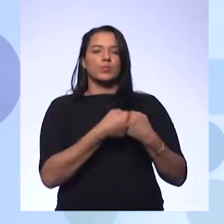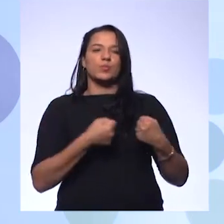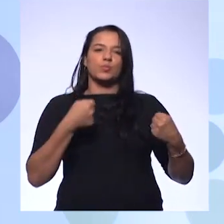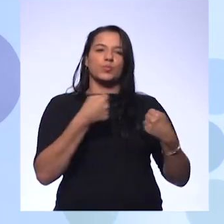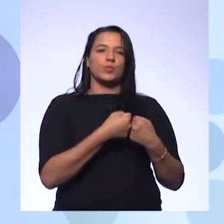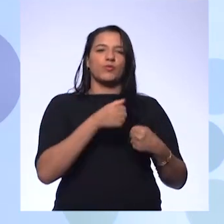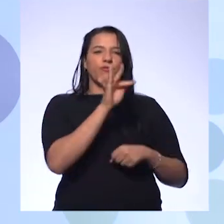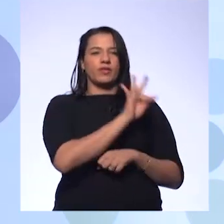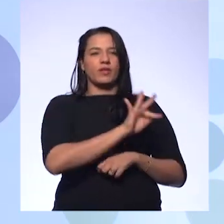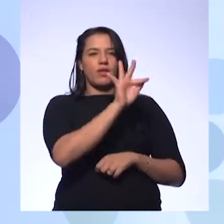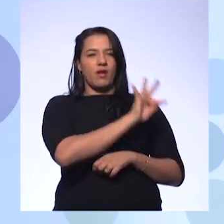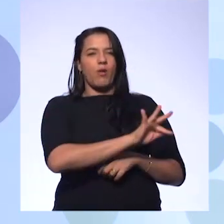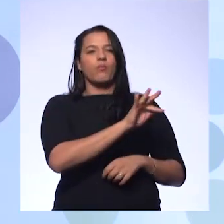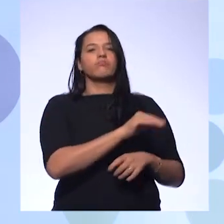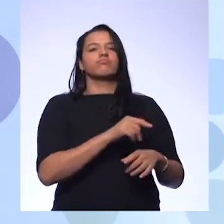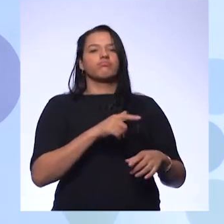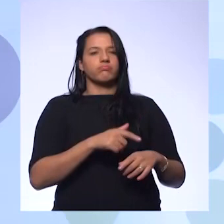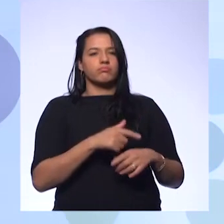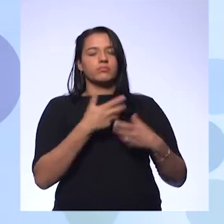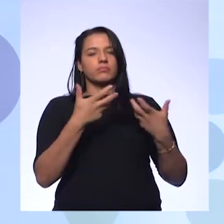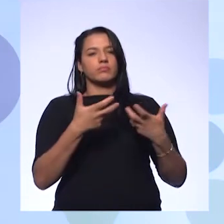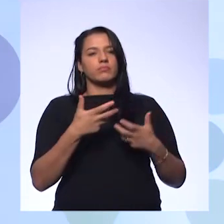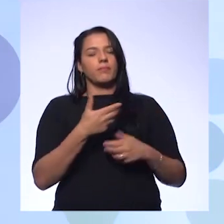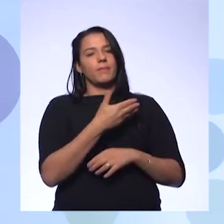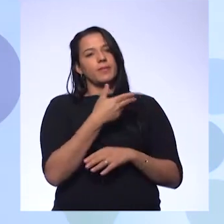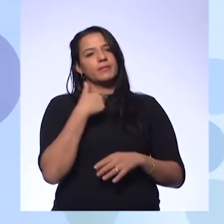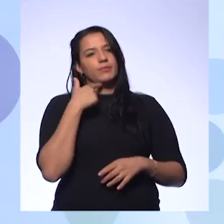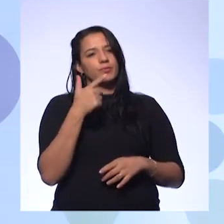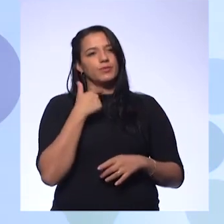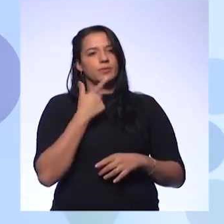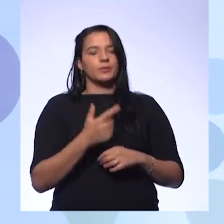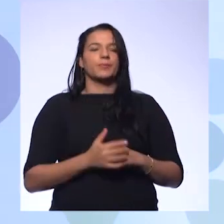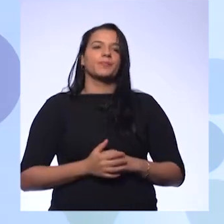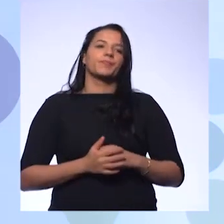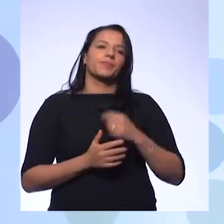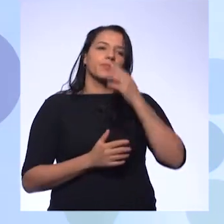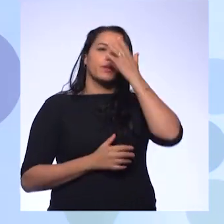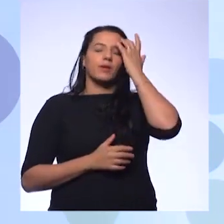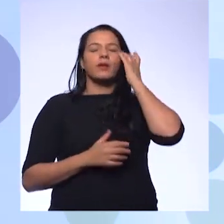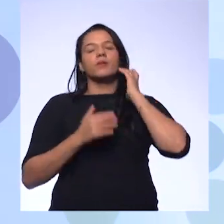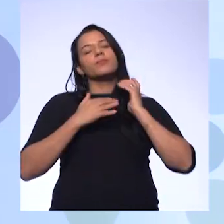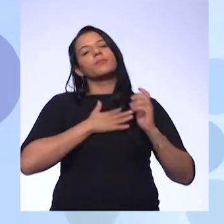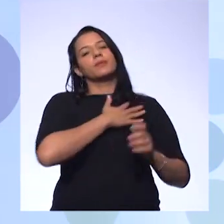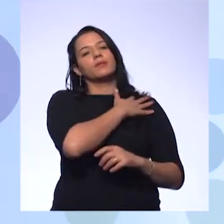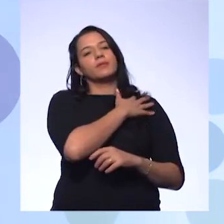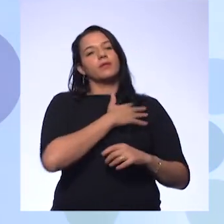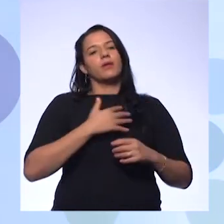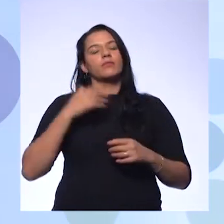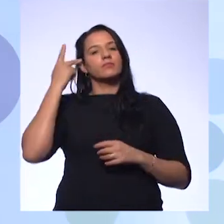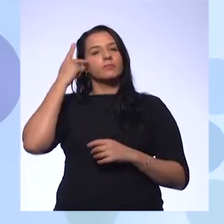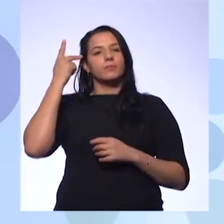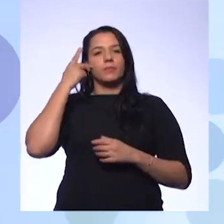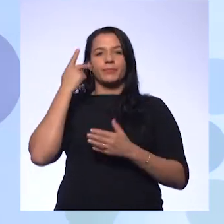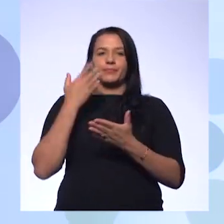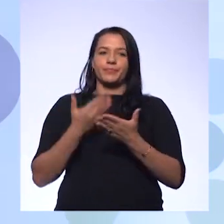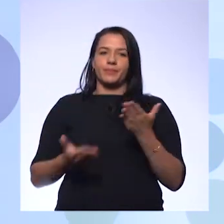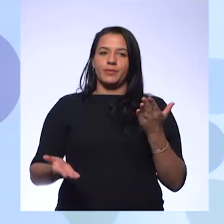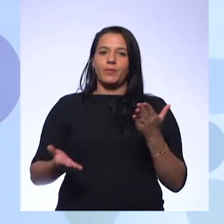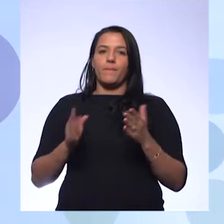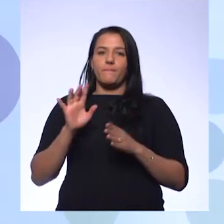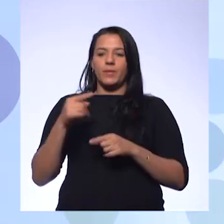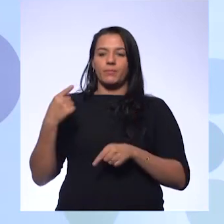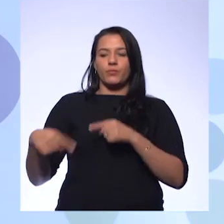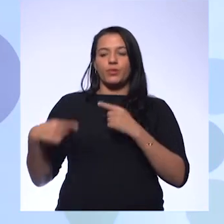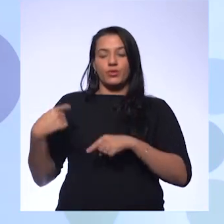oficial estava do lado do presidente. Mas a gente diz que, militarmente, os paulistas foram derrotados, mas politicamente